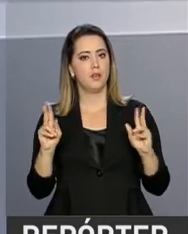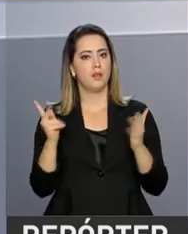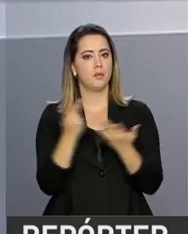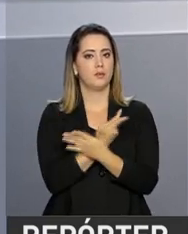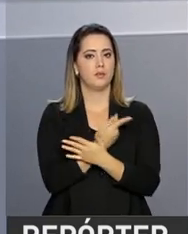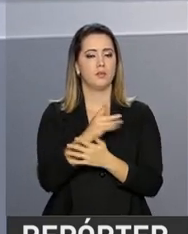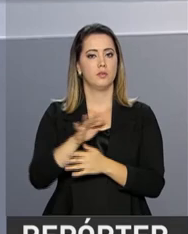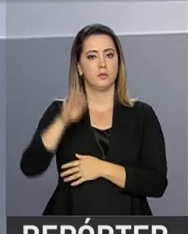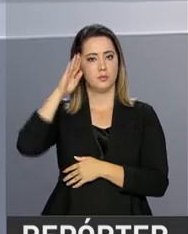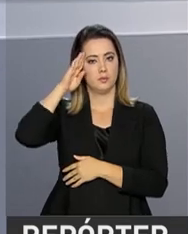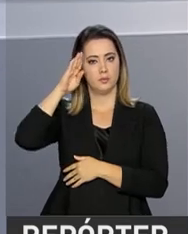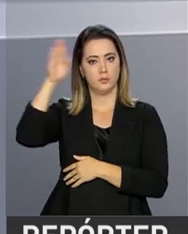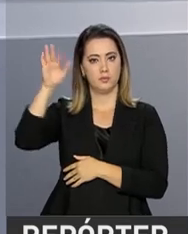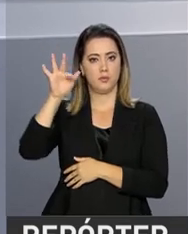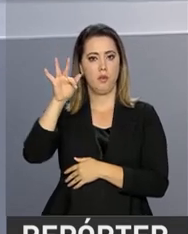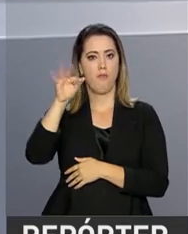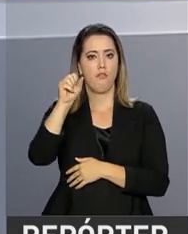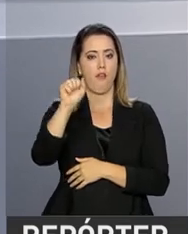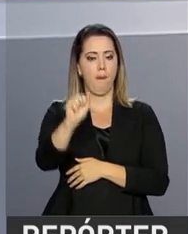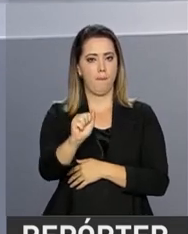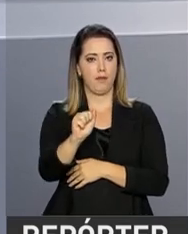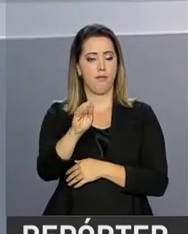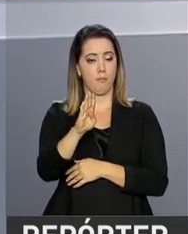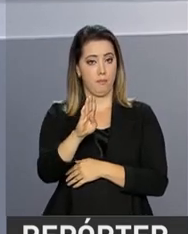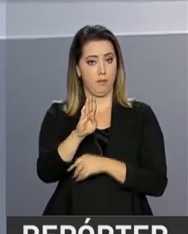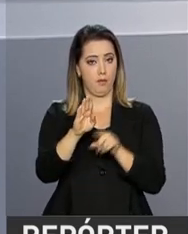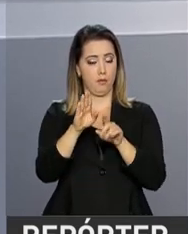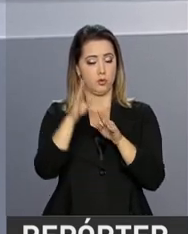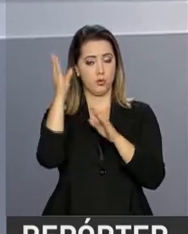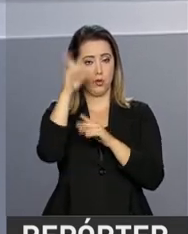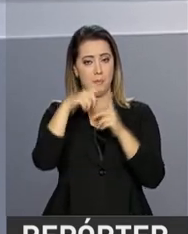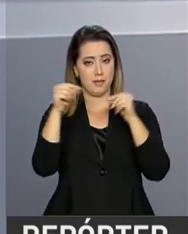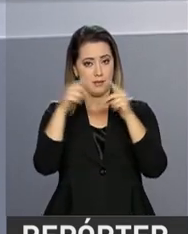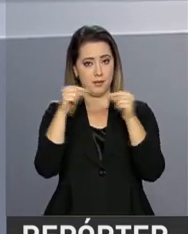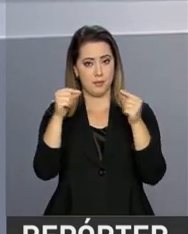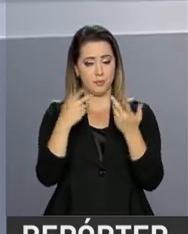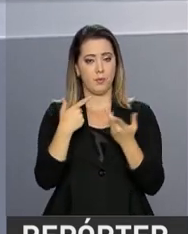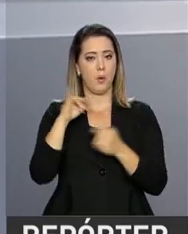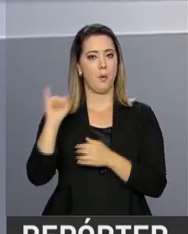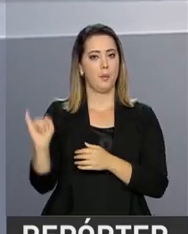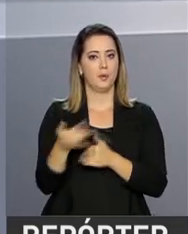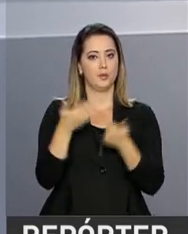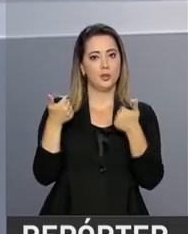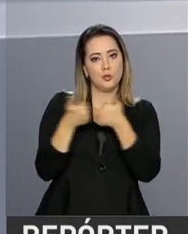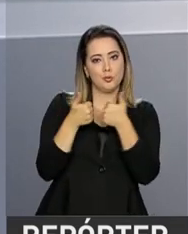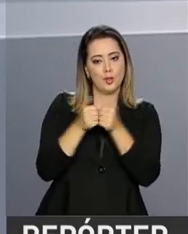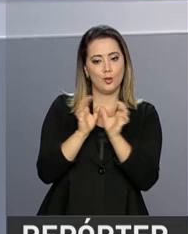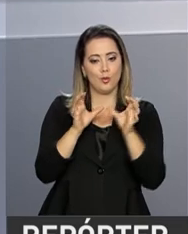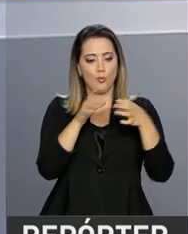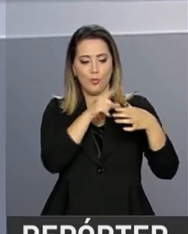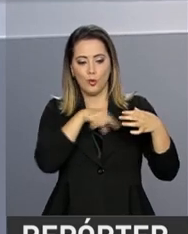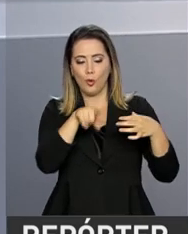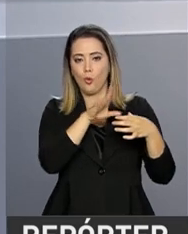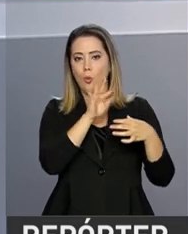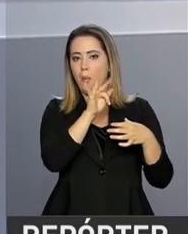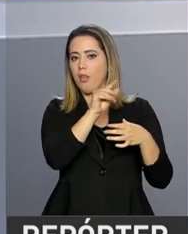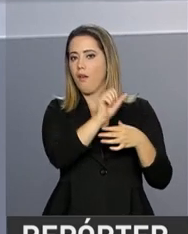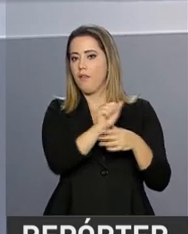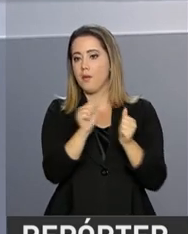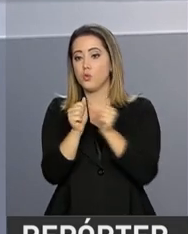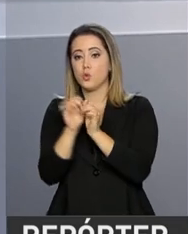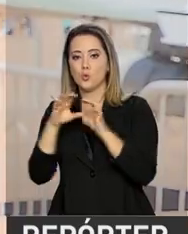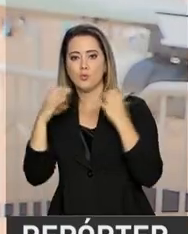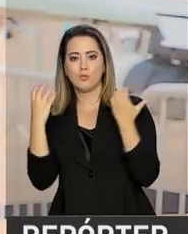Abertos, um evento realizado pela Força Aérea Brasileira em Brasília. Uma oportunidade de aproximar a instituição da comunidade